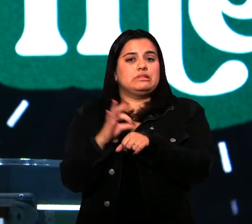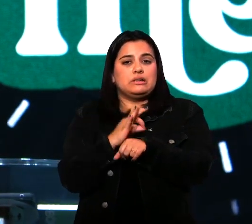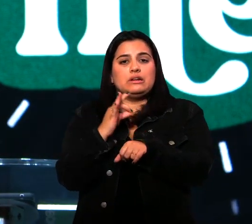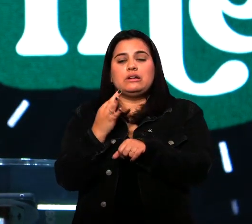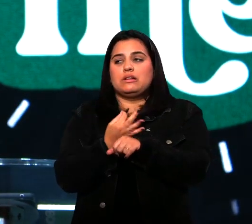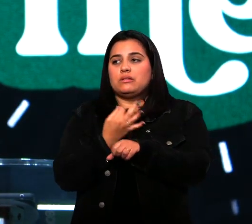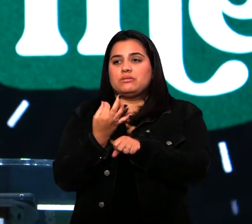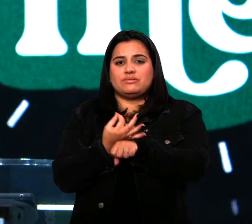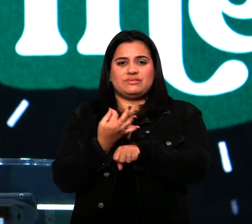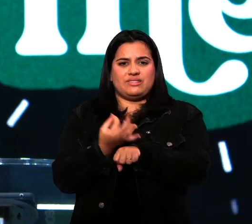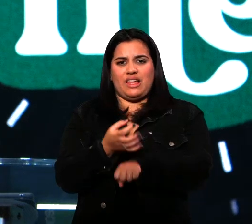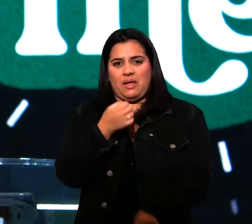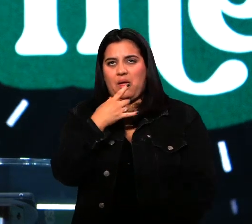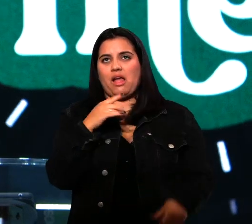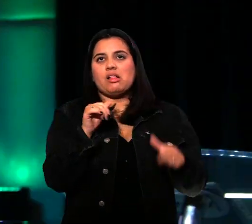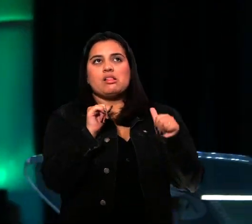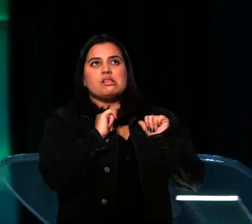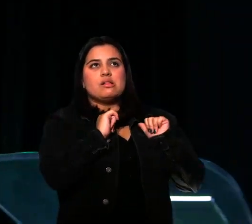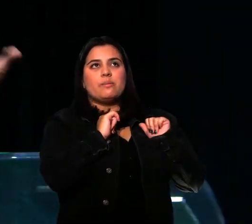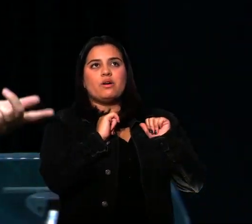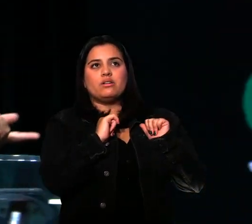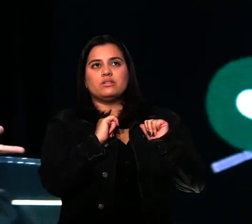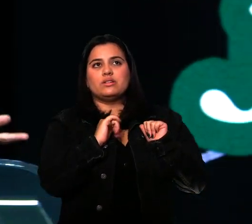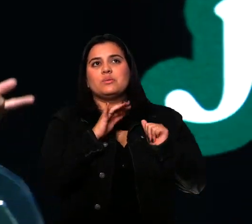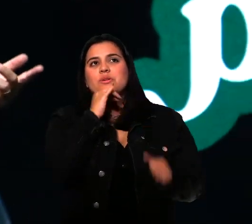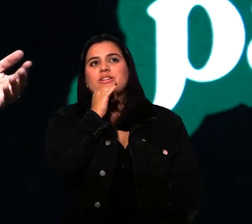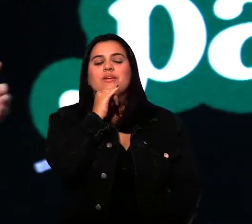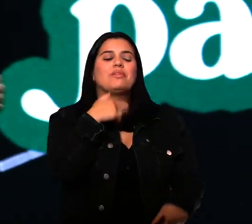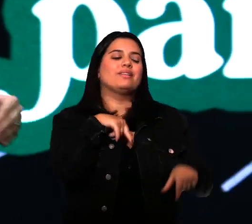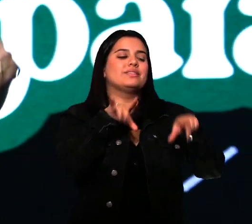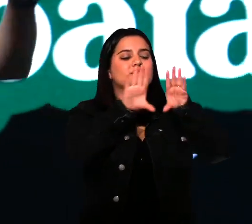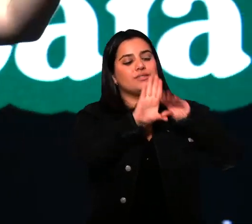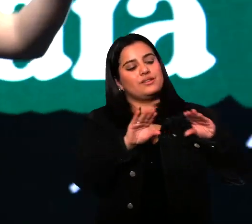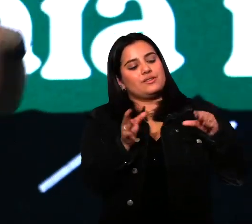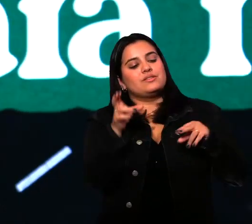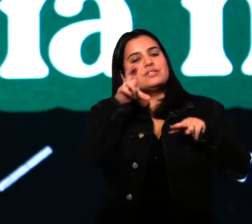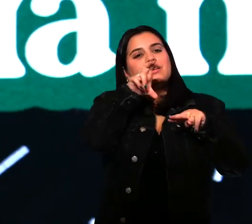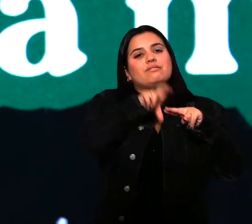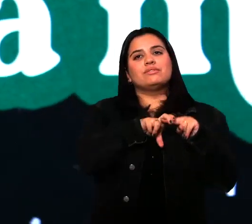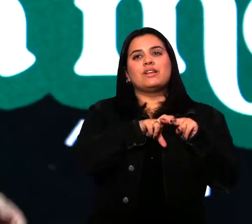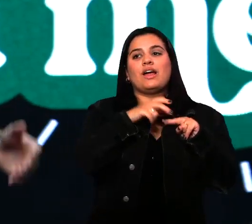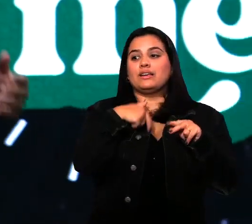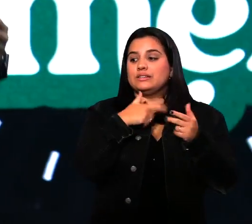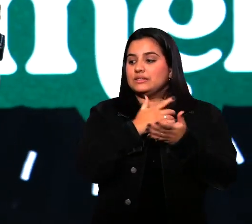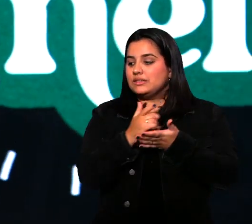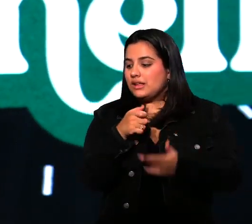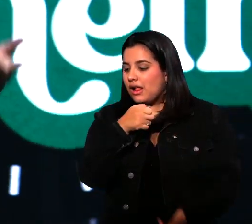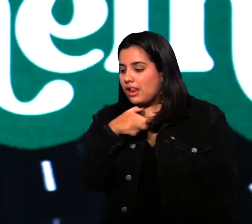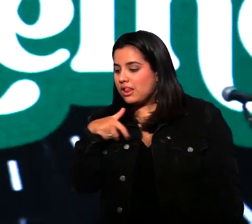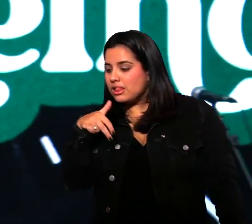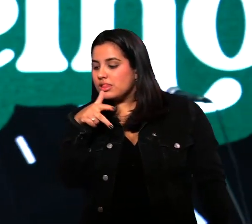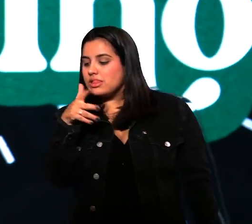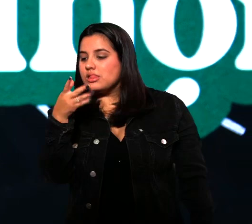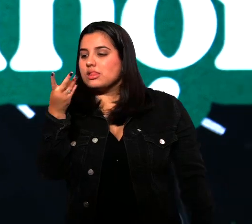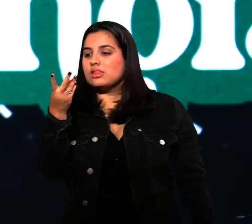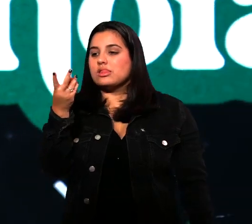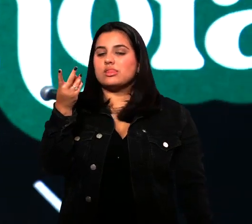é confortável. Sair da zona de conforto, largar o sofá e começar a caminhar numa direção diferente,